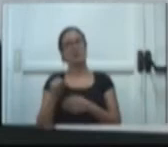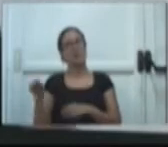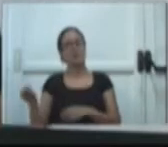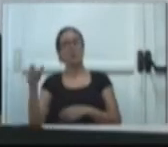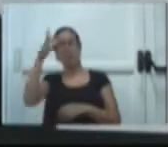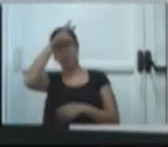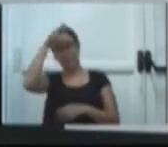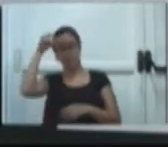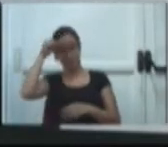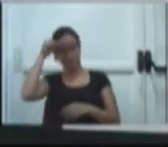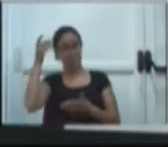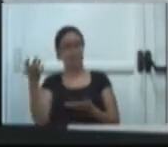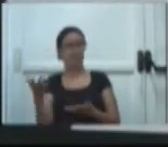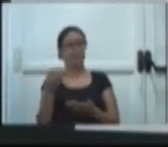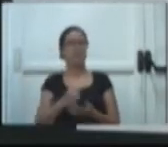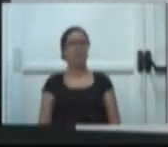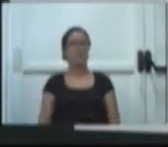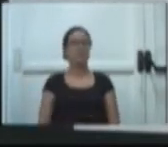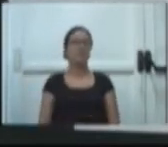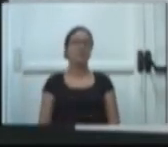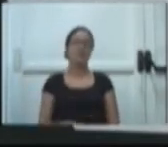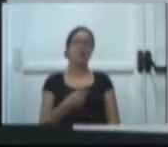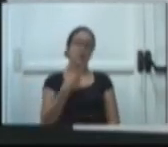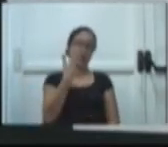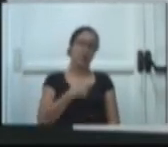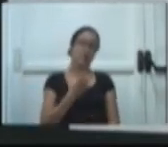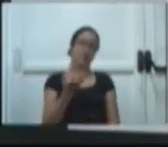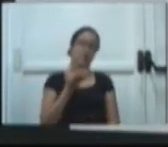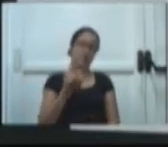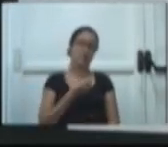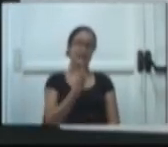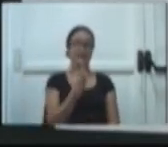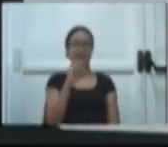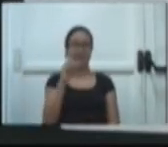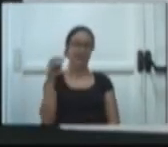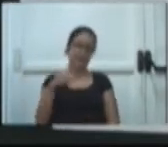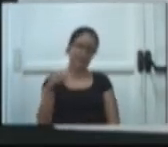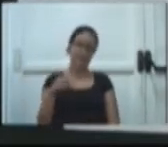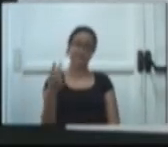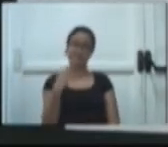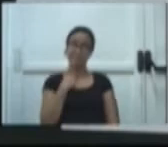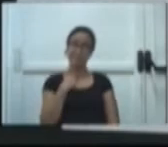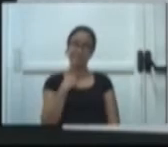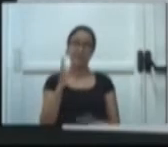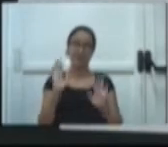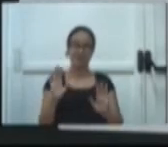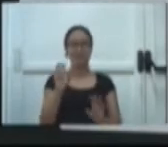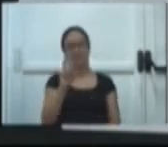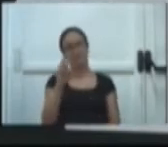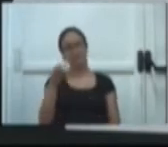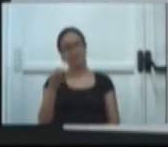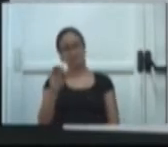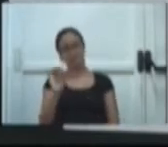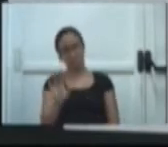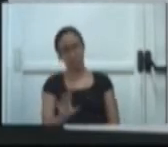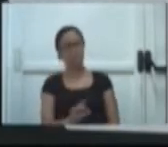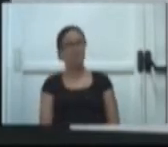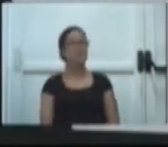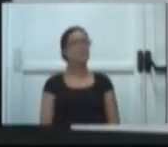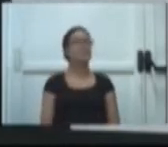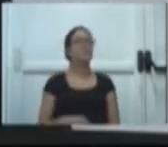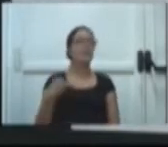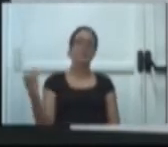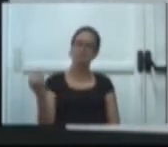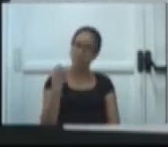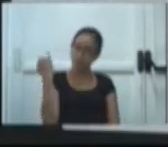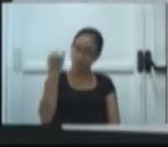verdade, queria 10 minutos, mas não é possível, para falar um pouco da importância dessa casa, que tem sido os